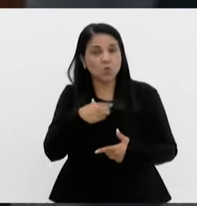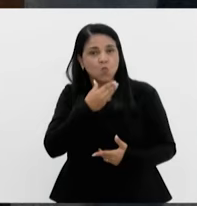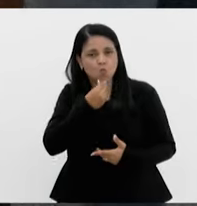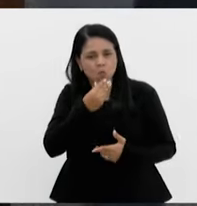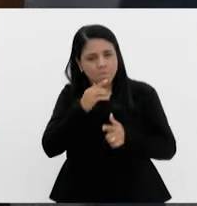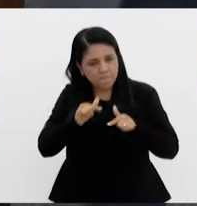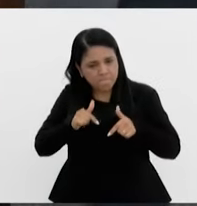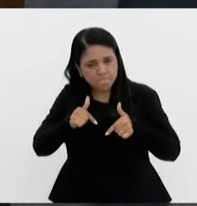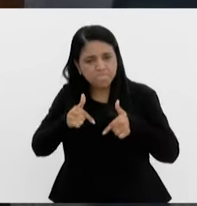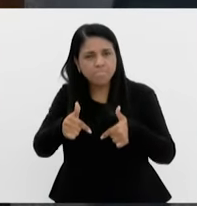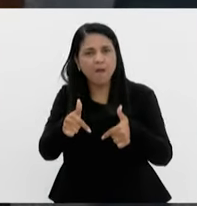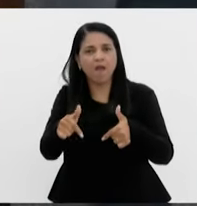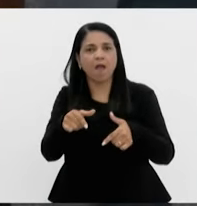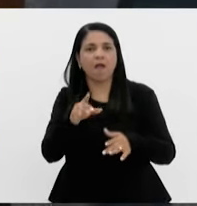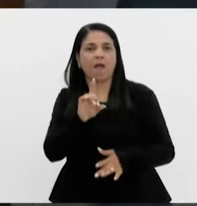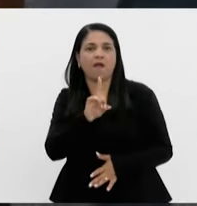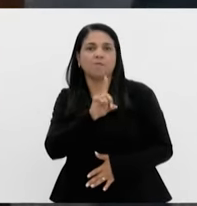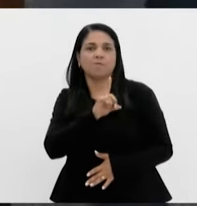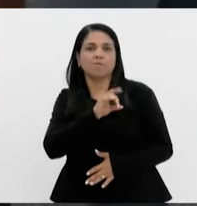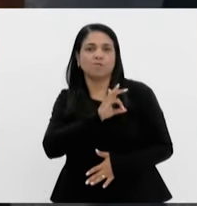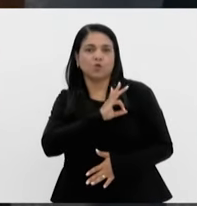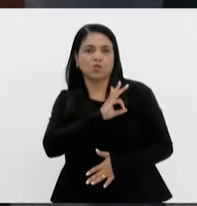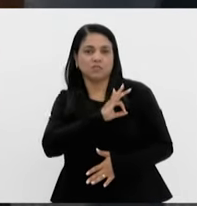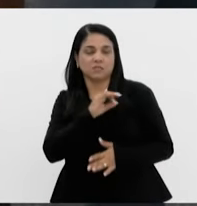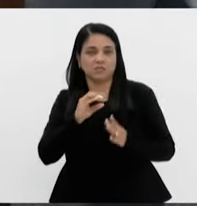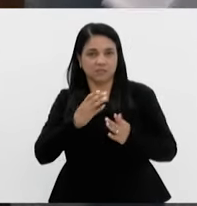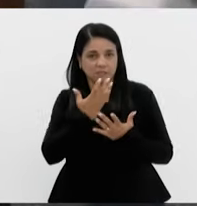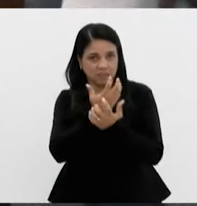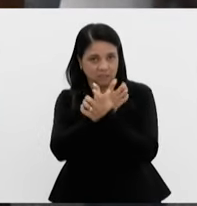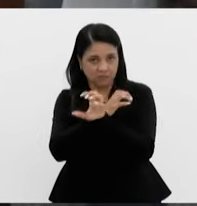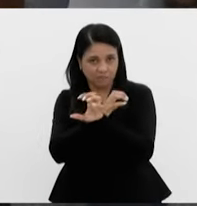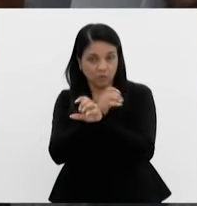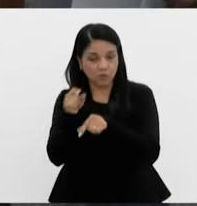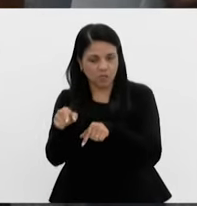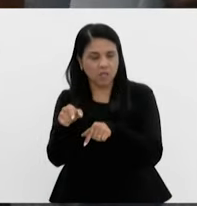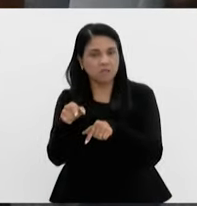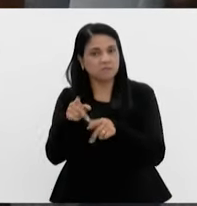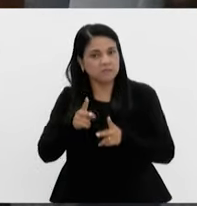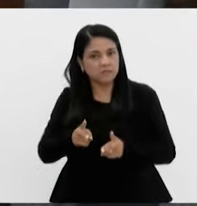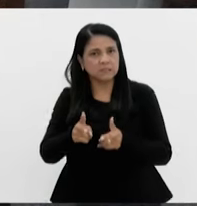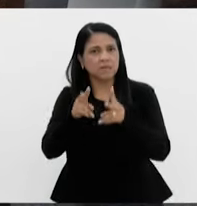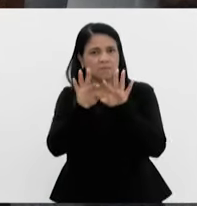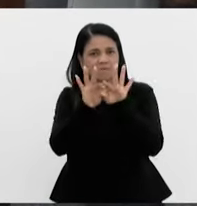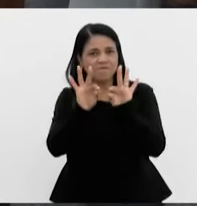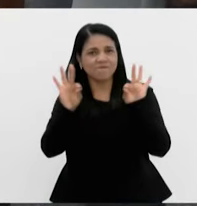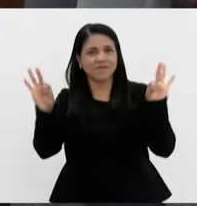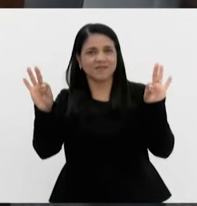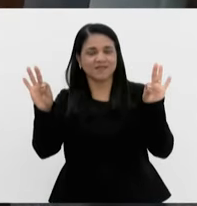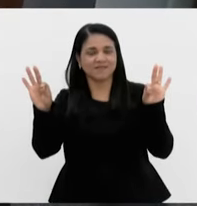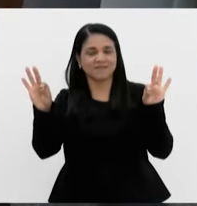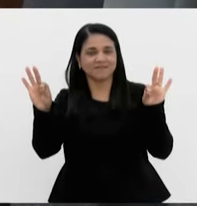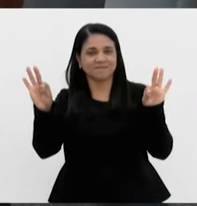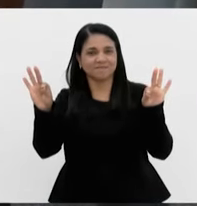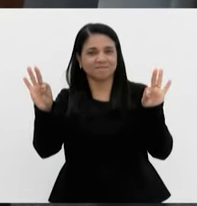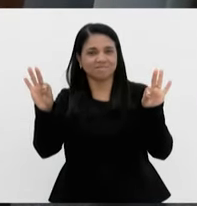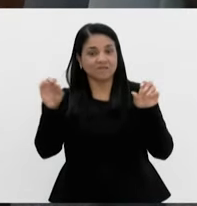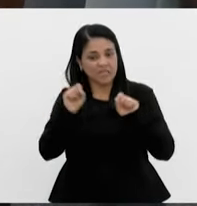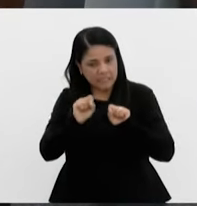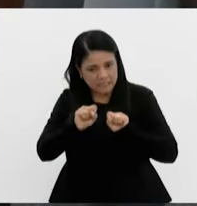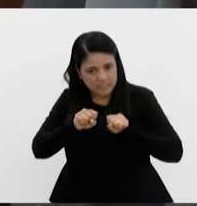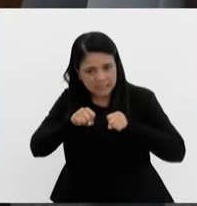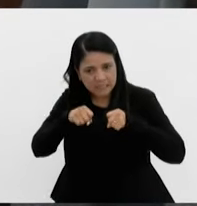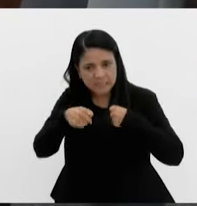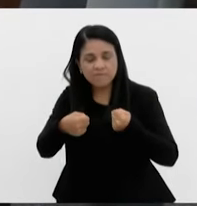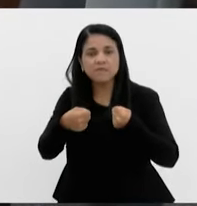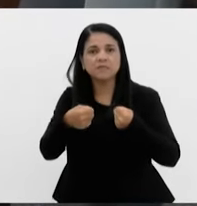civil ele leva no seu coração e na sua trajetória a frase do nosso hino que diz em defesa de